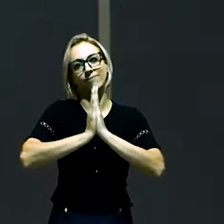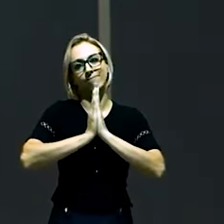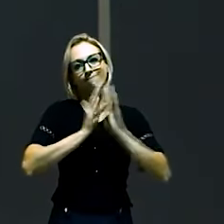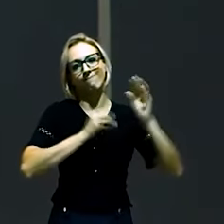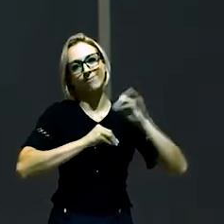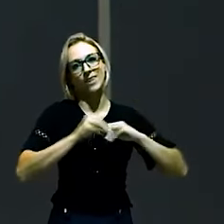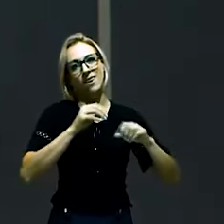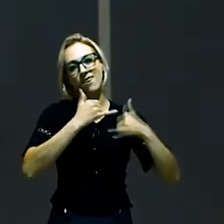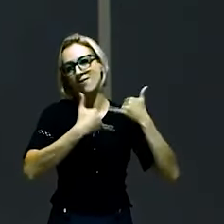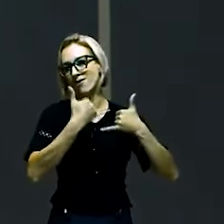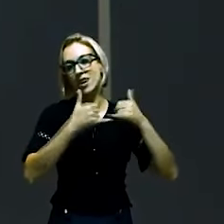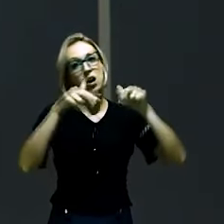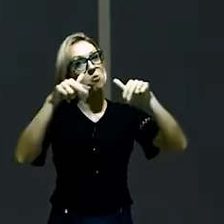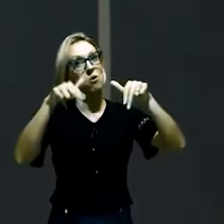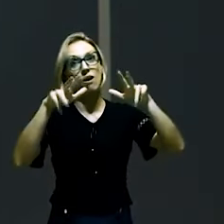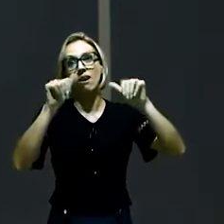É fracasso.